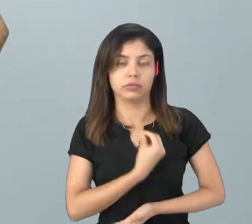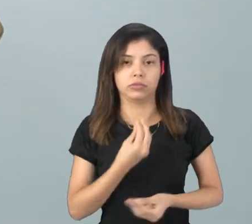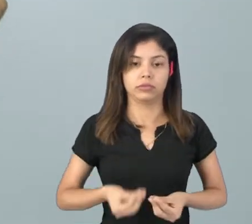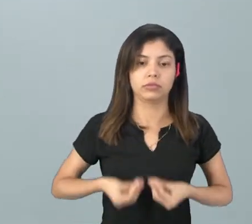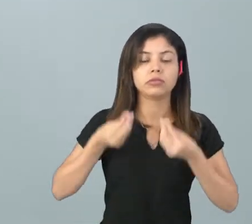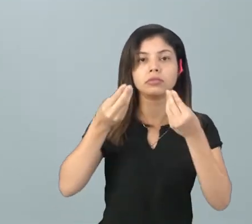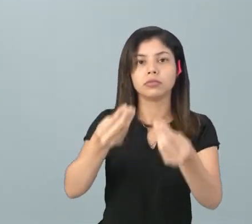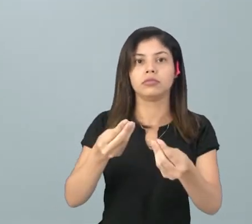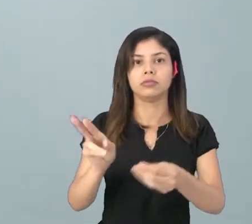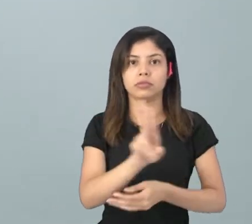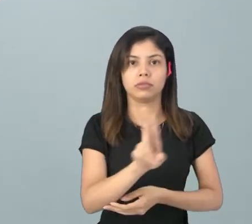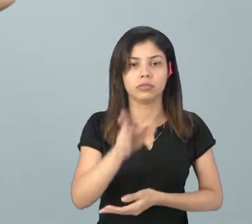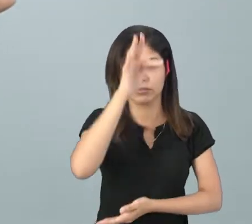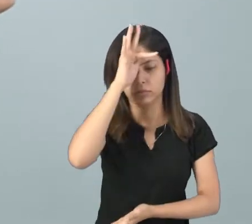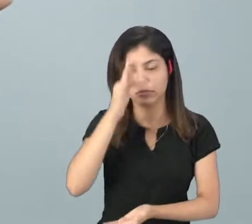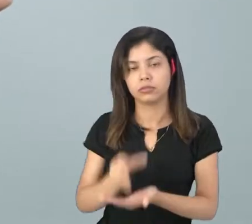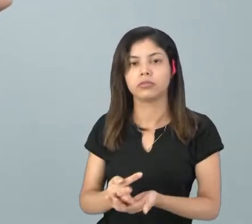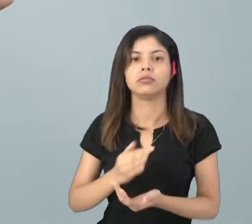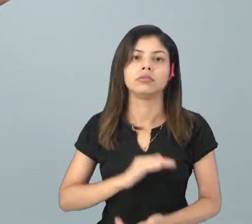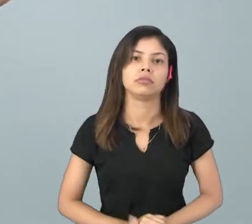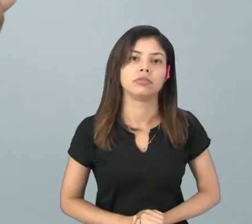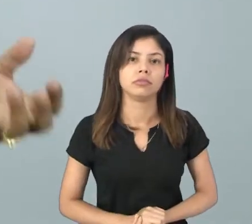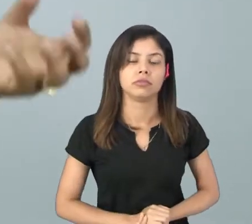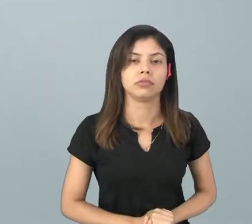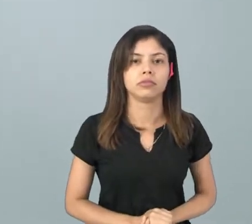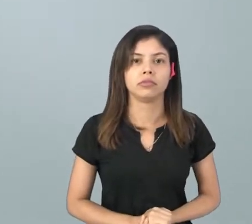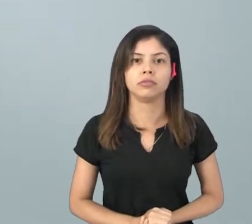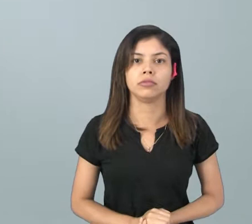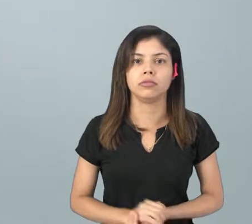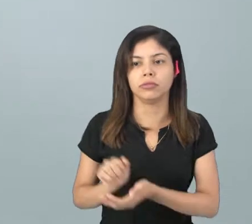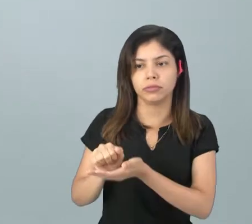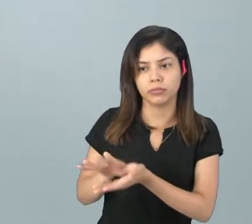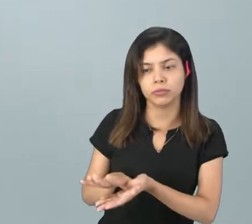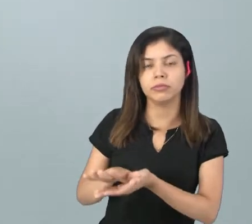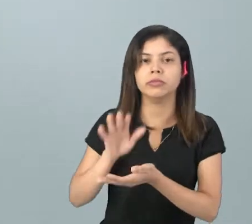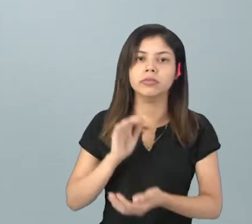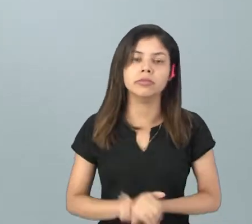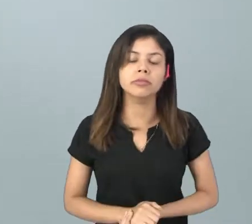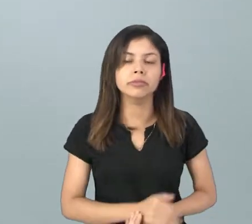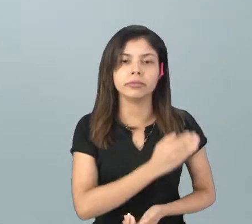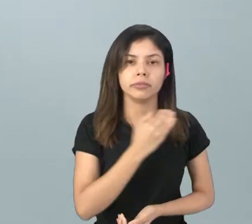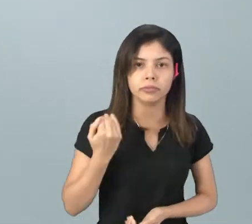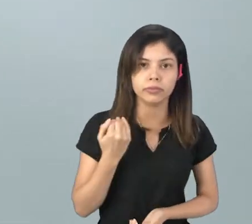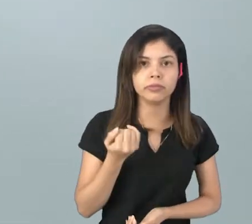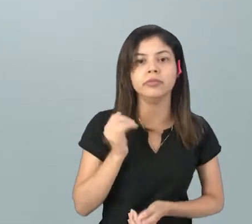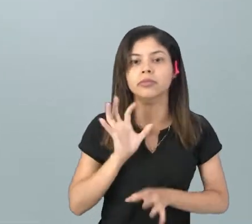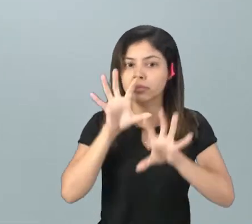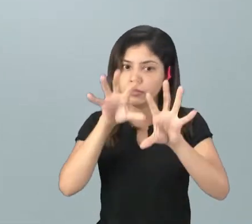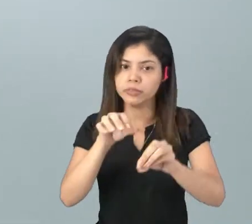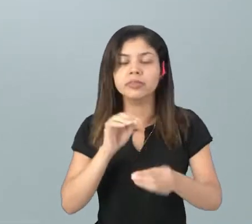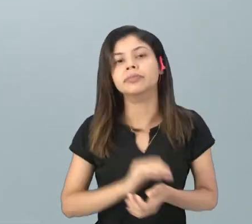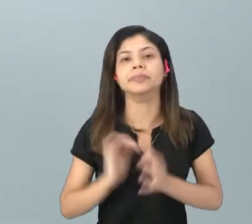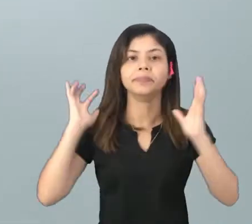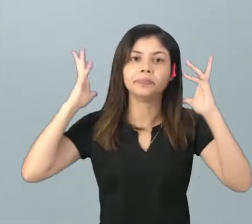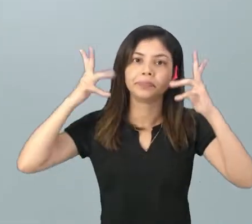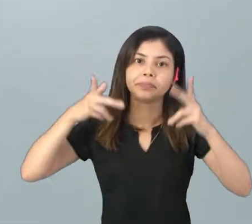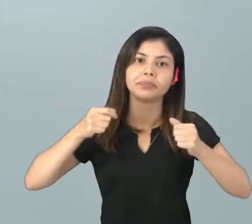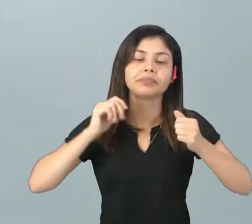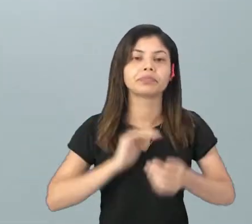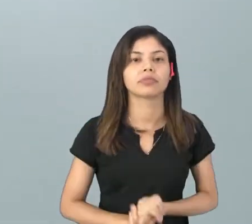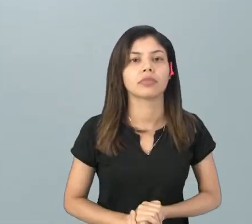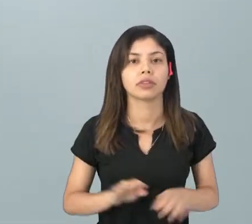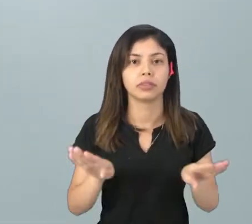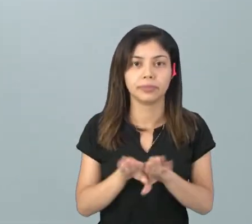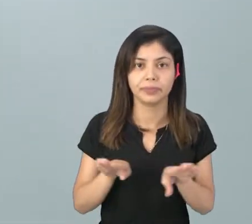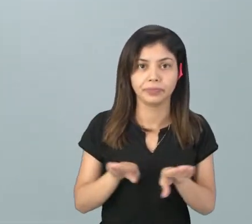deles em nome da fé. Tanto que eles eram jogados nos coliseus para serem devorados pelos leões,